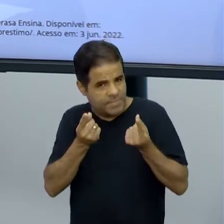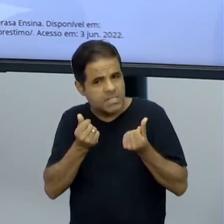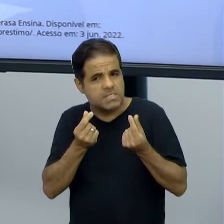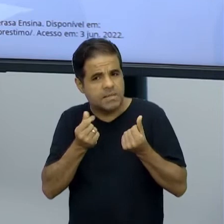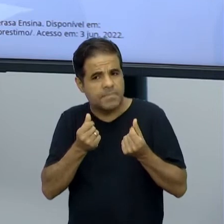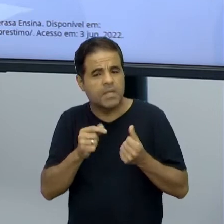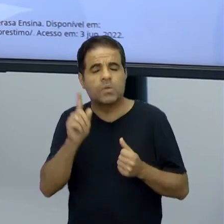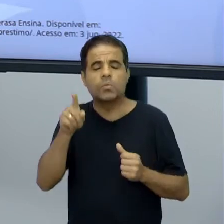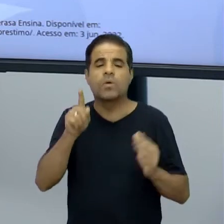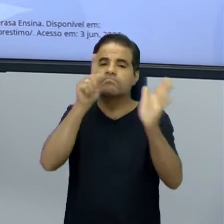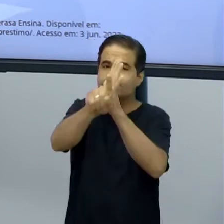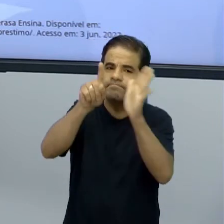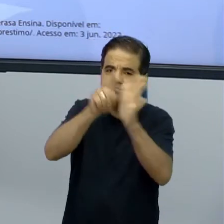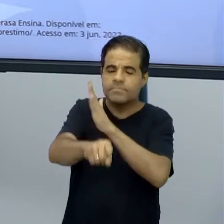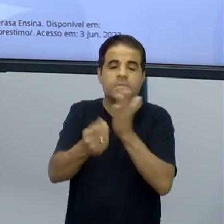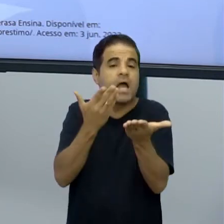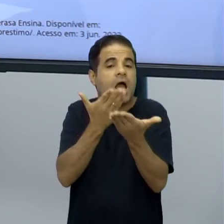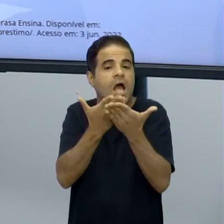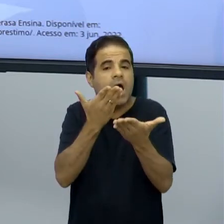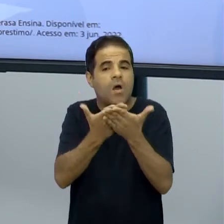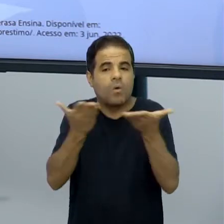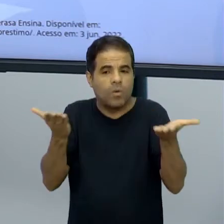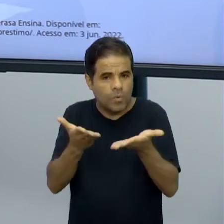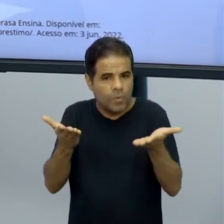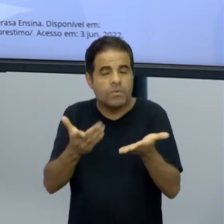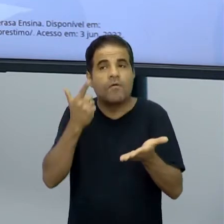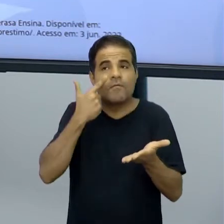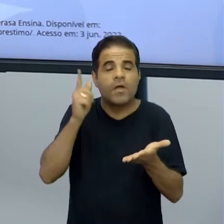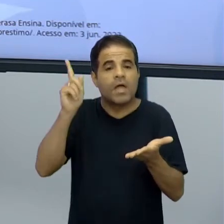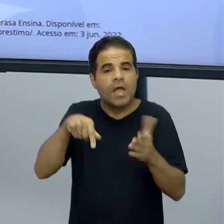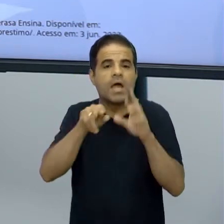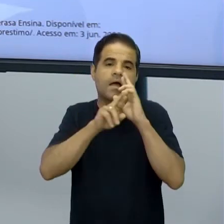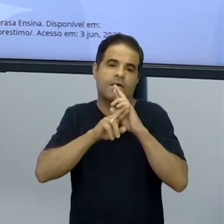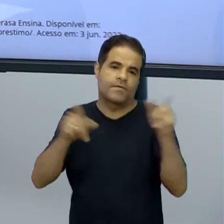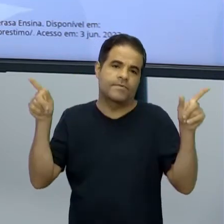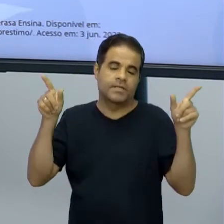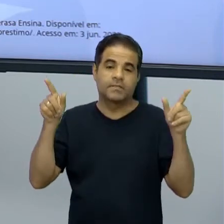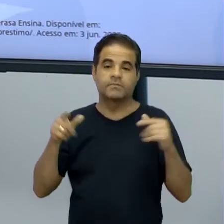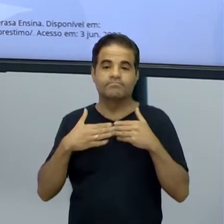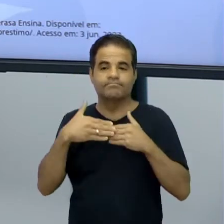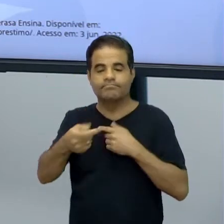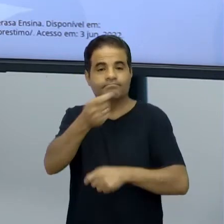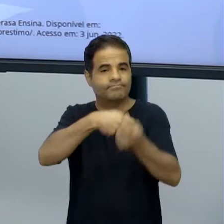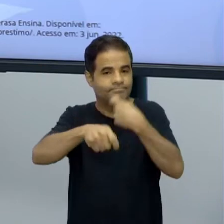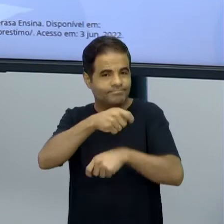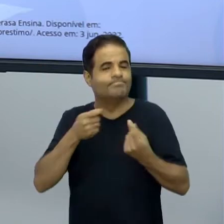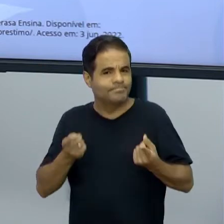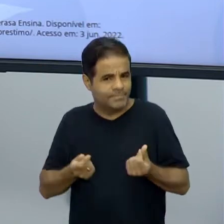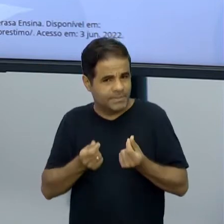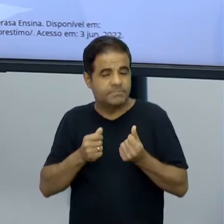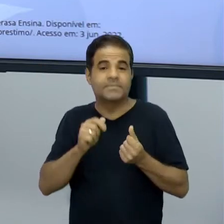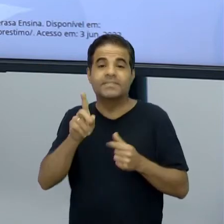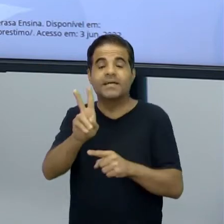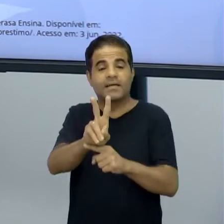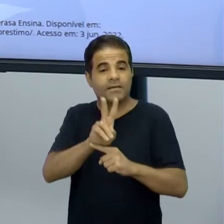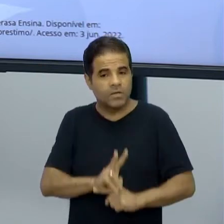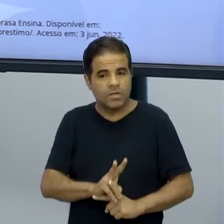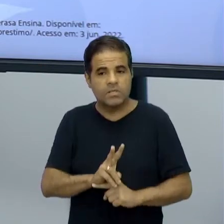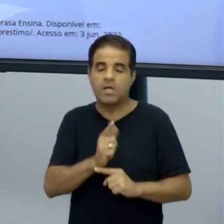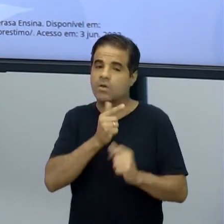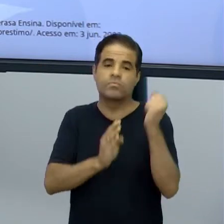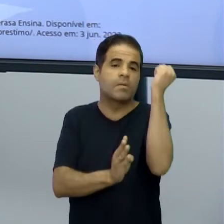Então, o questionamento da aula de hoje foi a diferença aí, o que é empréstimo e o que é financiamento. Então, a gente já viu que o empréstimo não tem